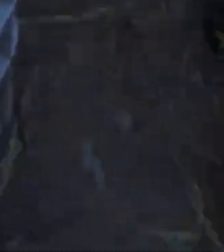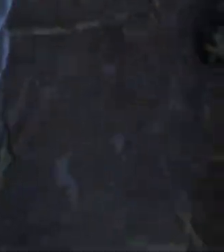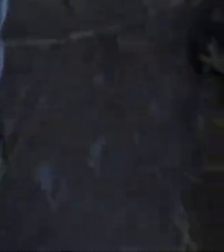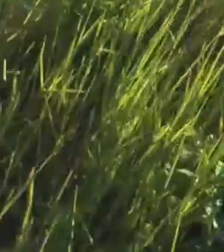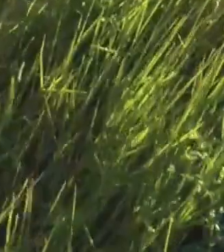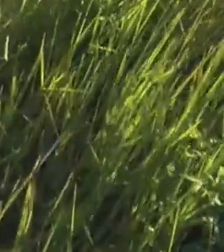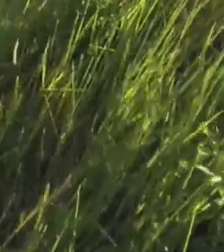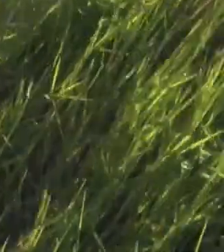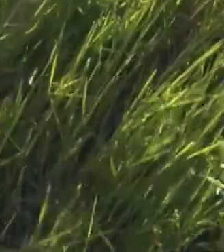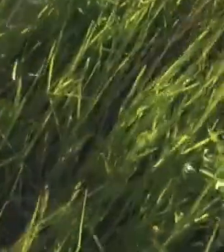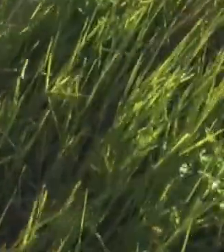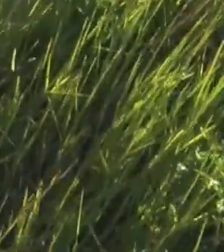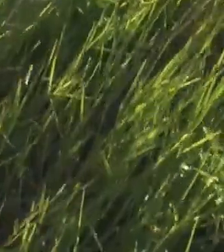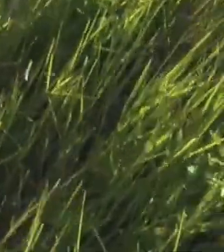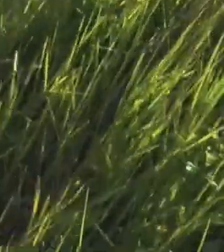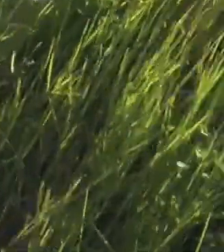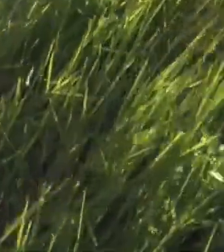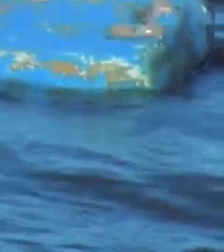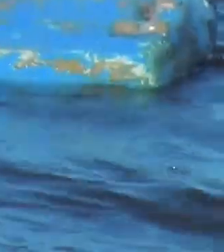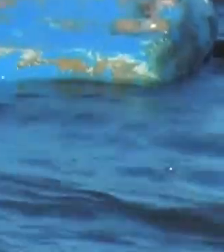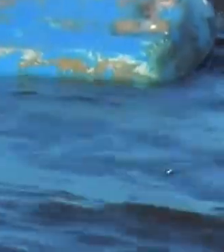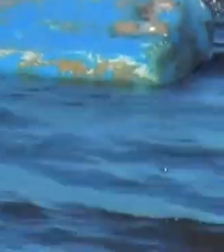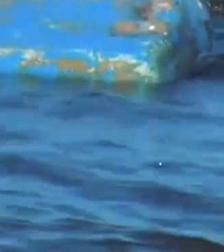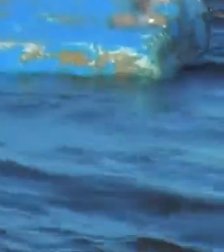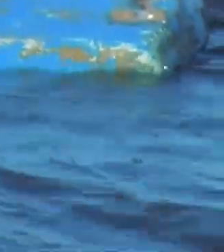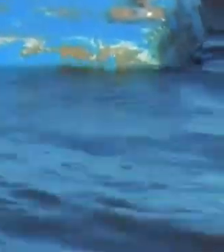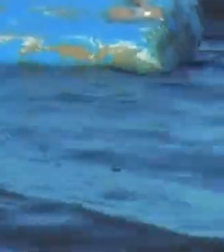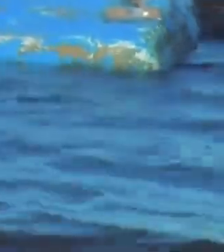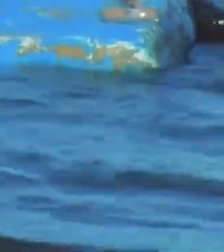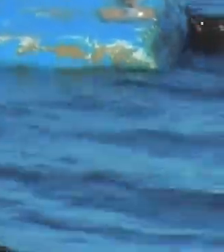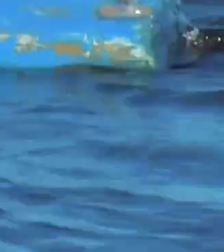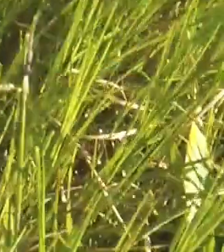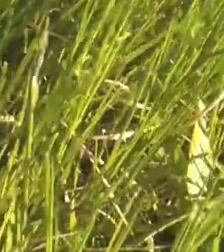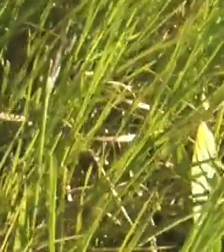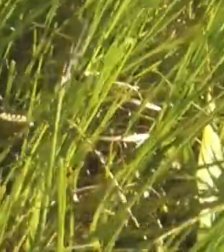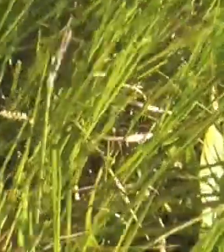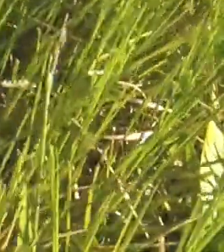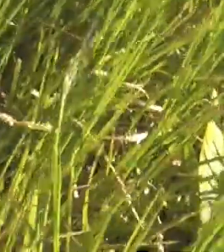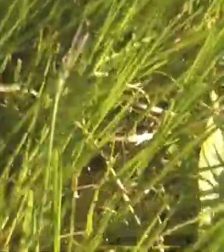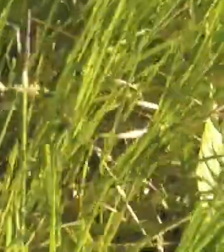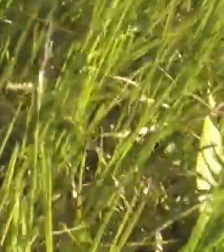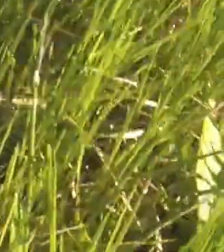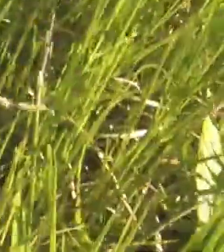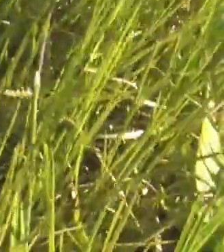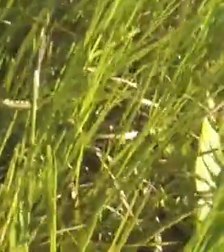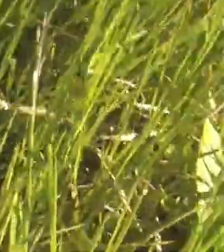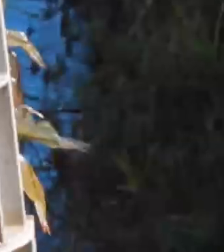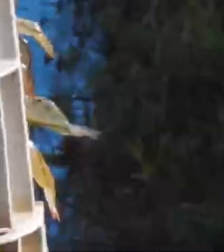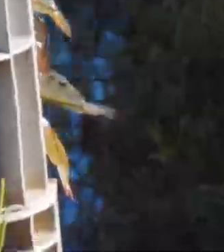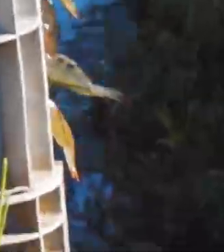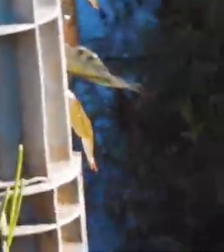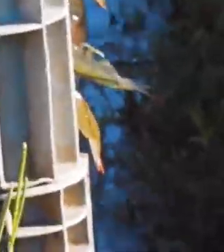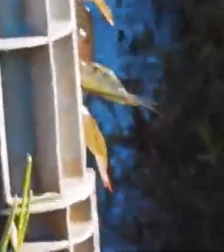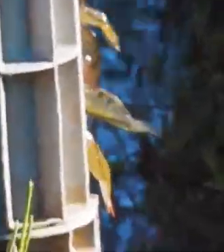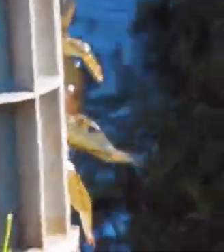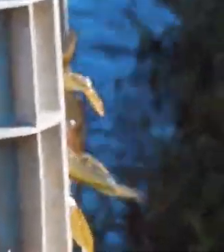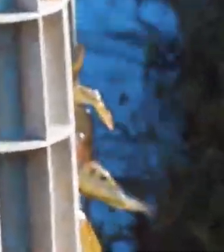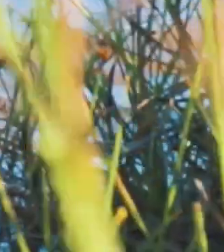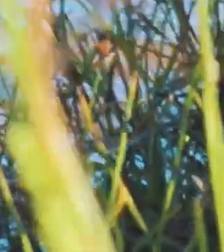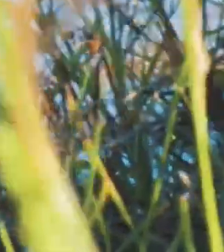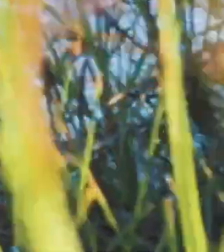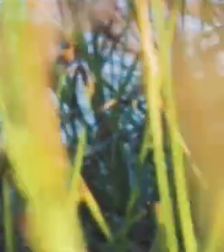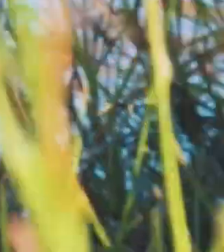desse total são resultado do trabalho de pequenos e microprodutores, aqueles que trabalham com apenas um ou dois